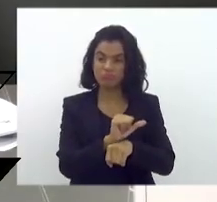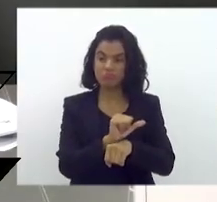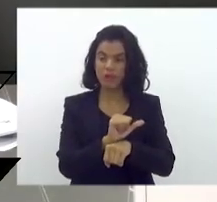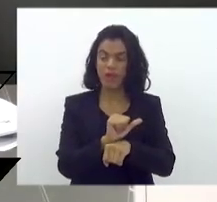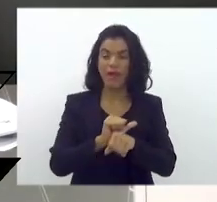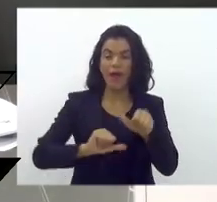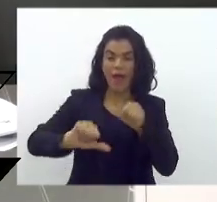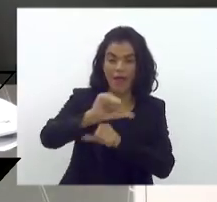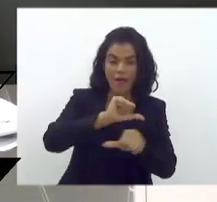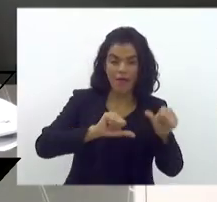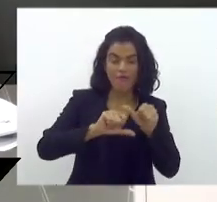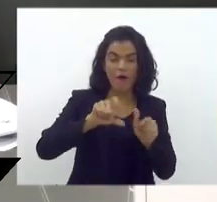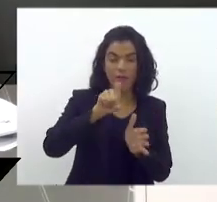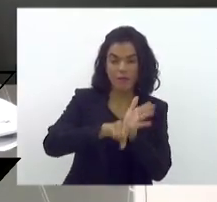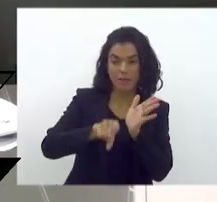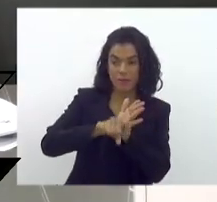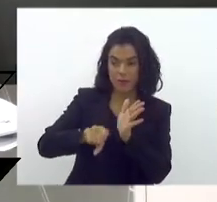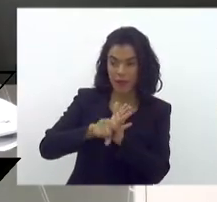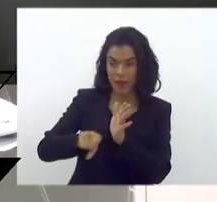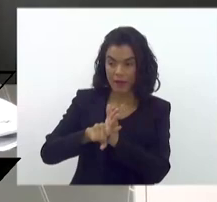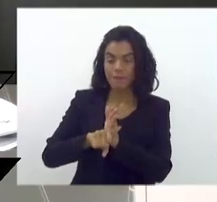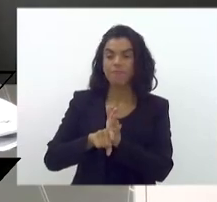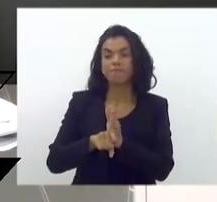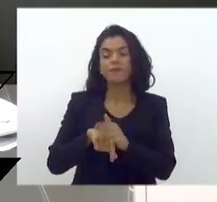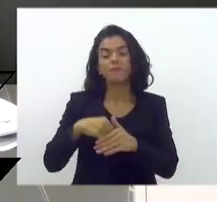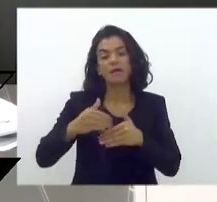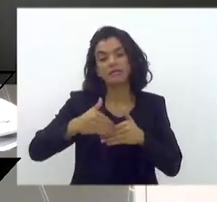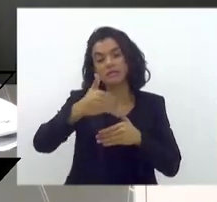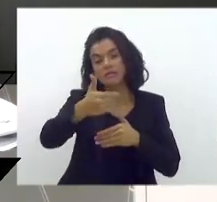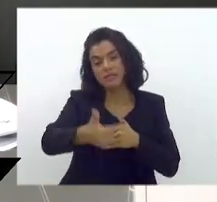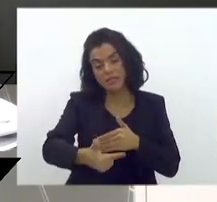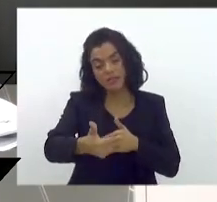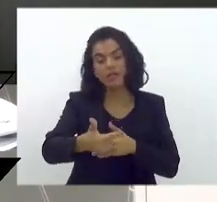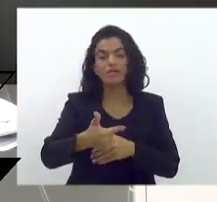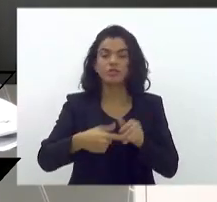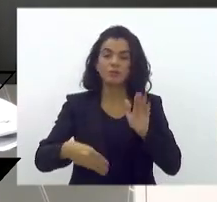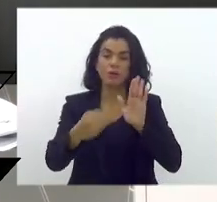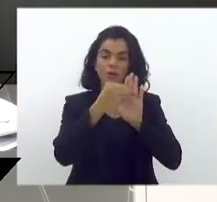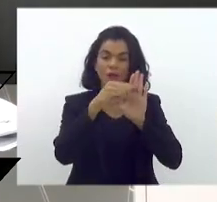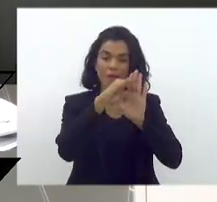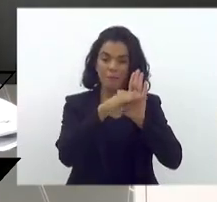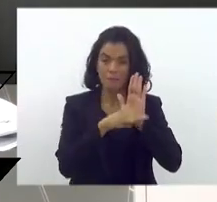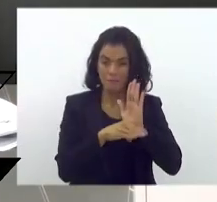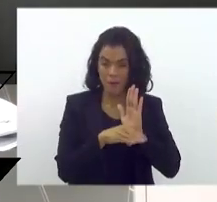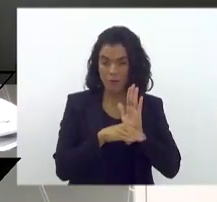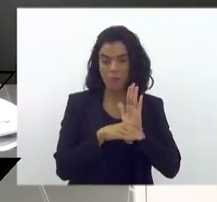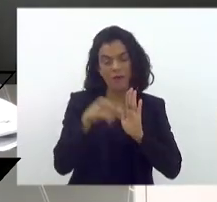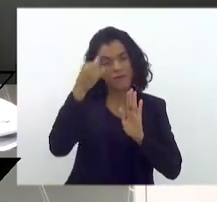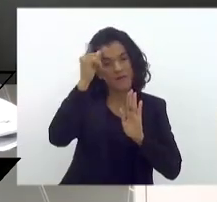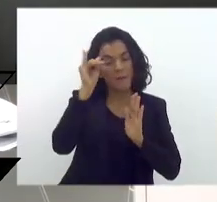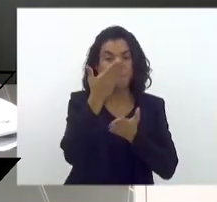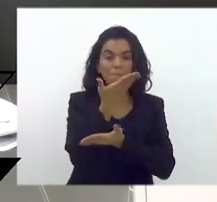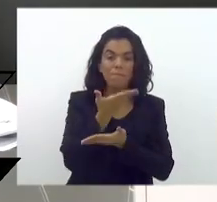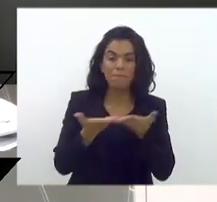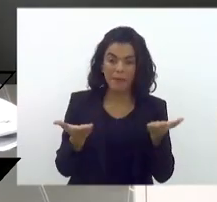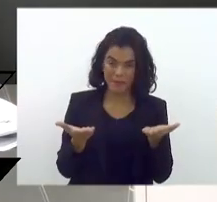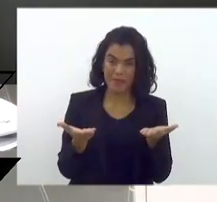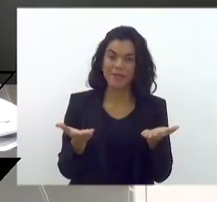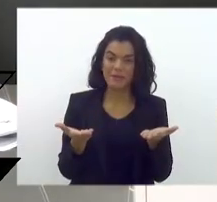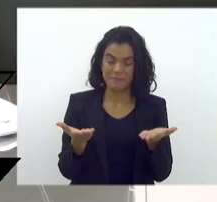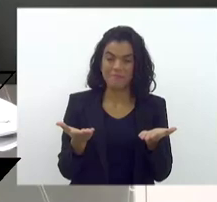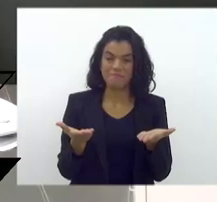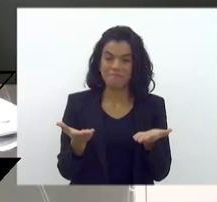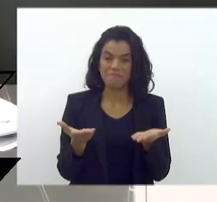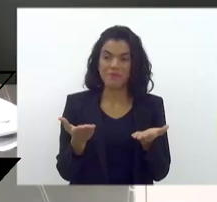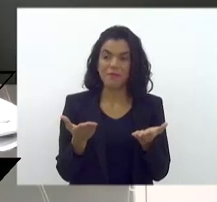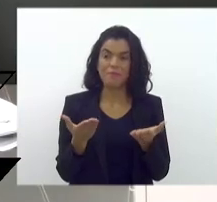a reforma tributária se concluir, para logo em seguida a gente botar em pauta para não perder o princípio da anualidade, porque a reforma